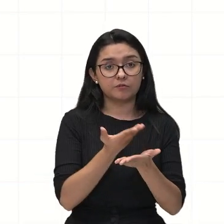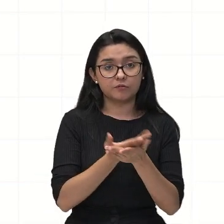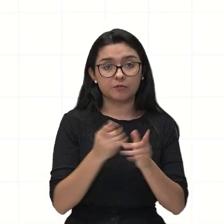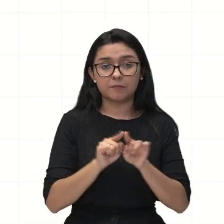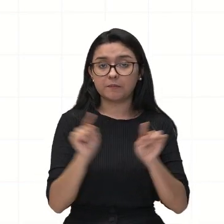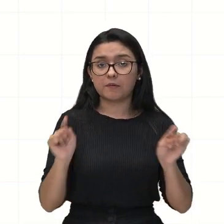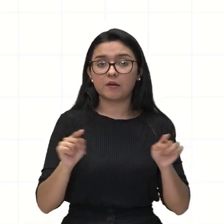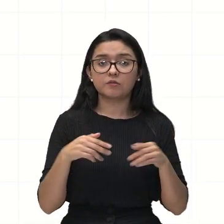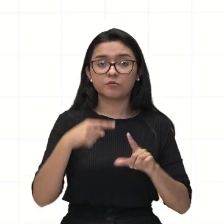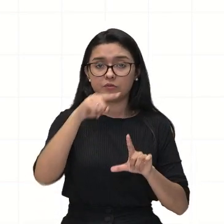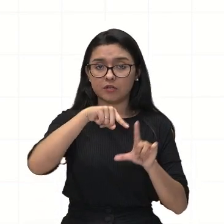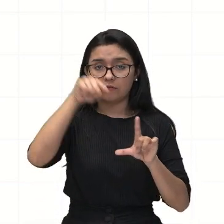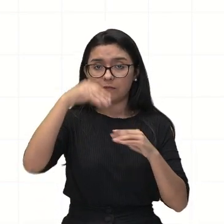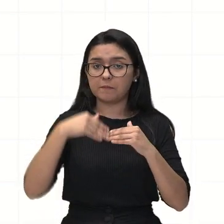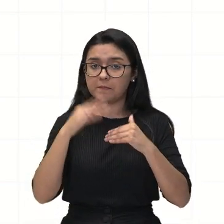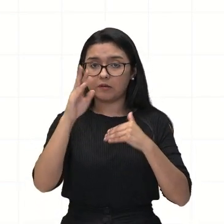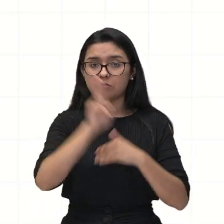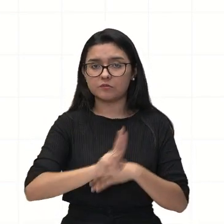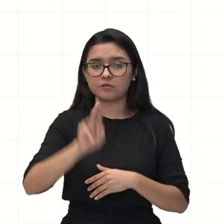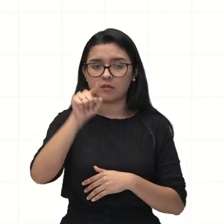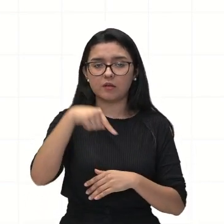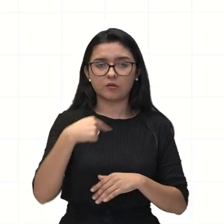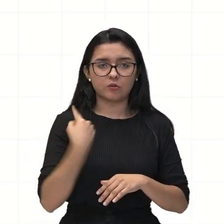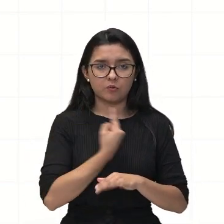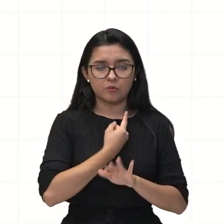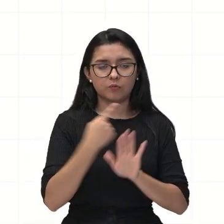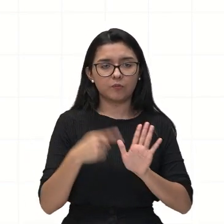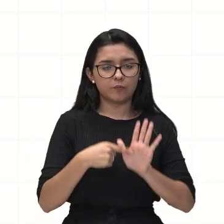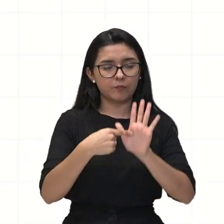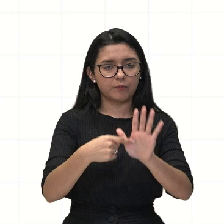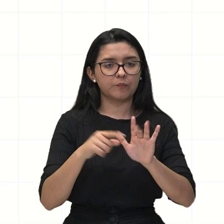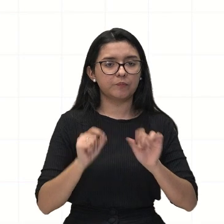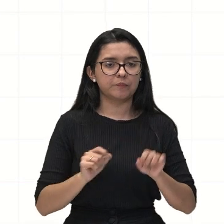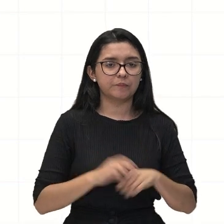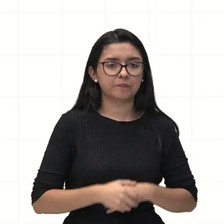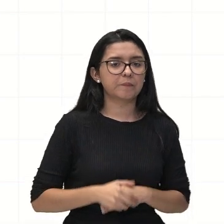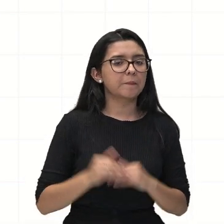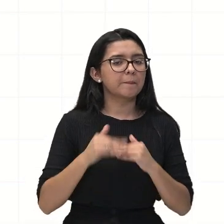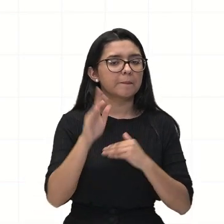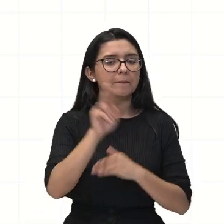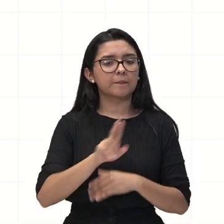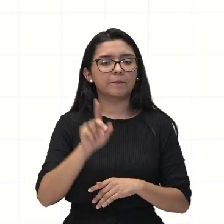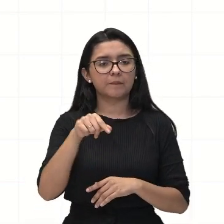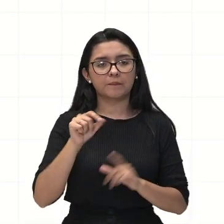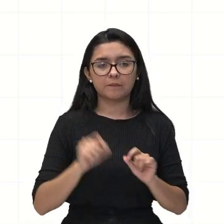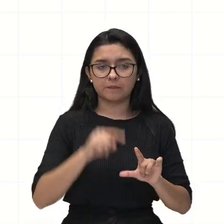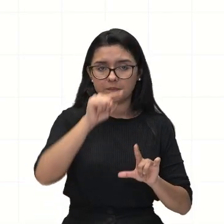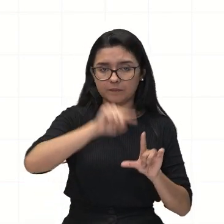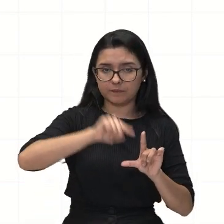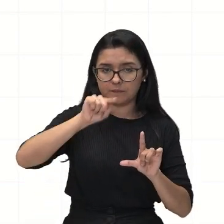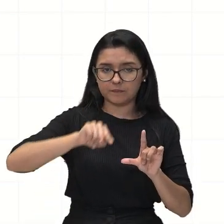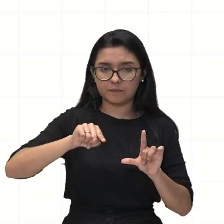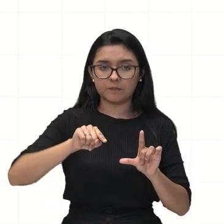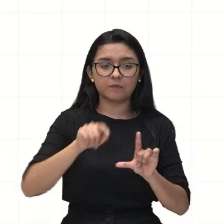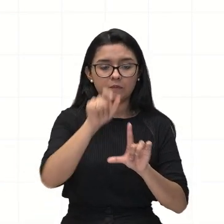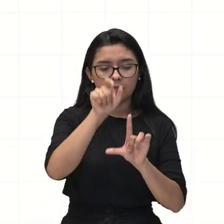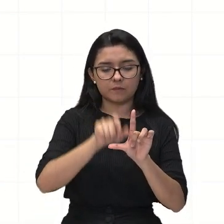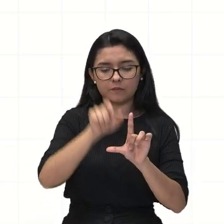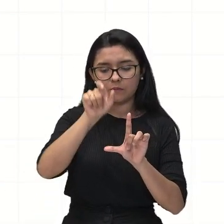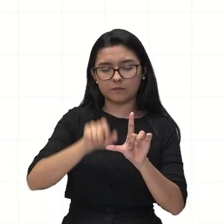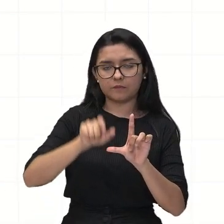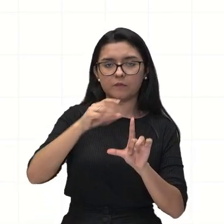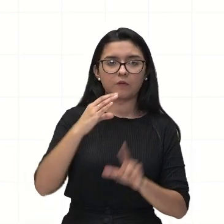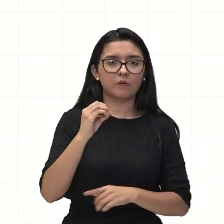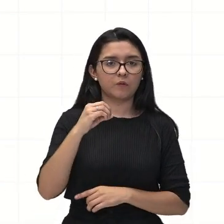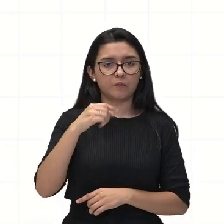mais comuns são os que nós vamos ver agora. Então, o primeiro deles, e que é um dos mais utilizados, é o gráfico de colunas. Então, o